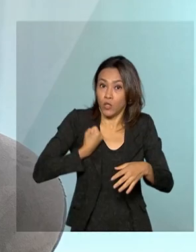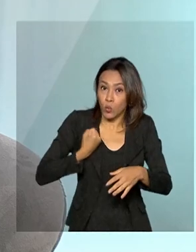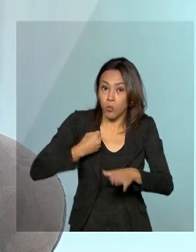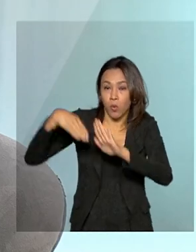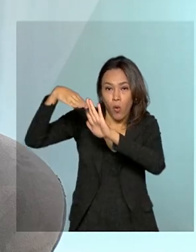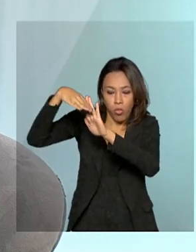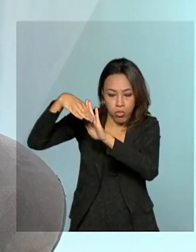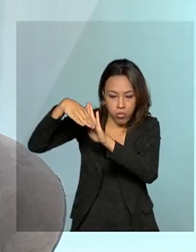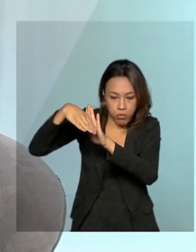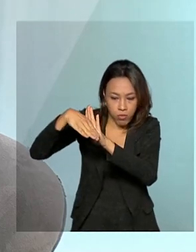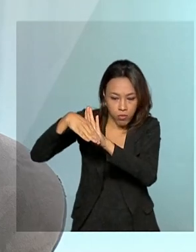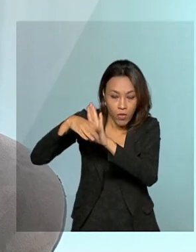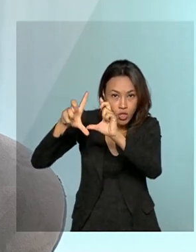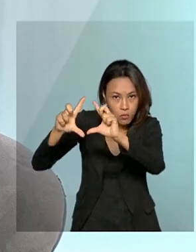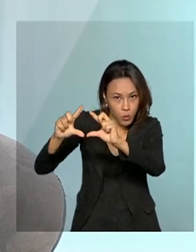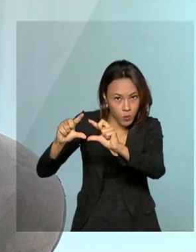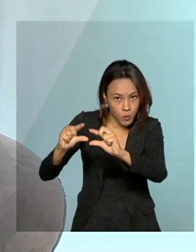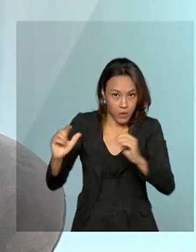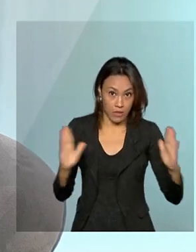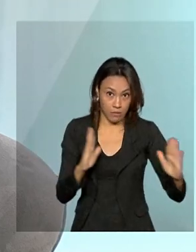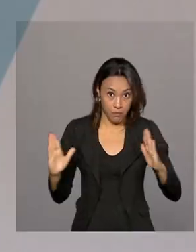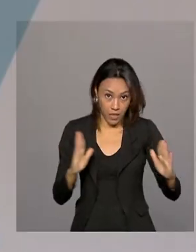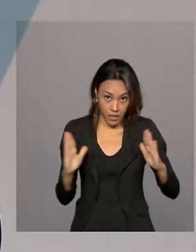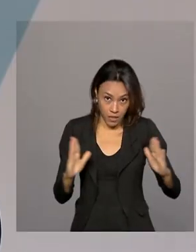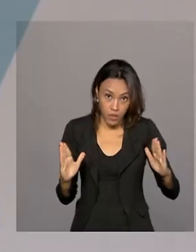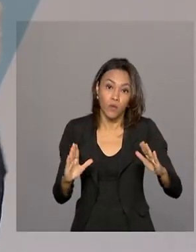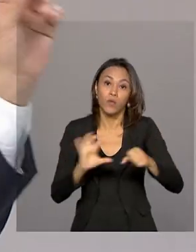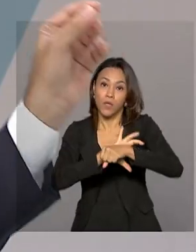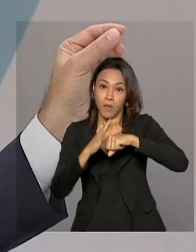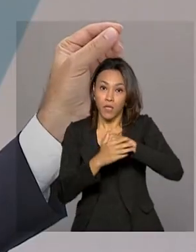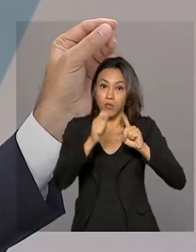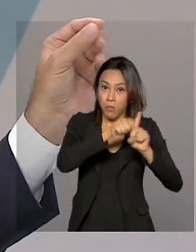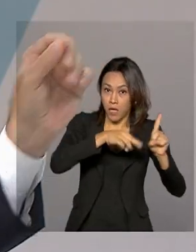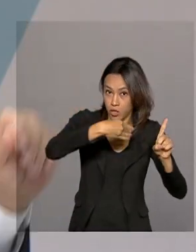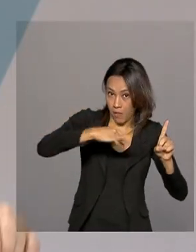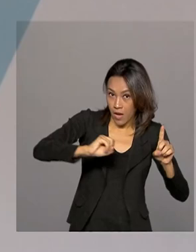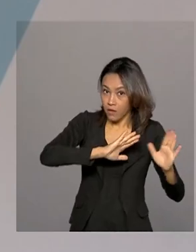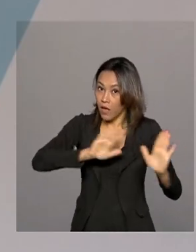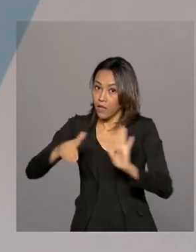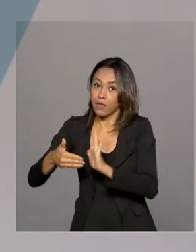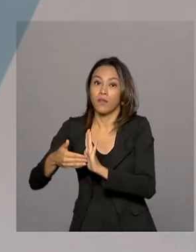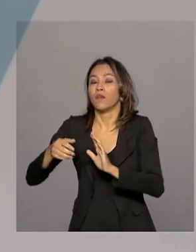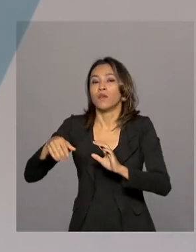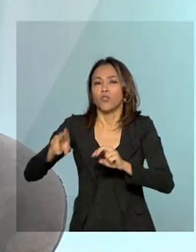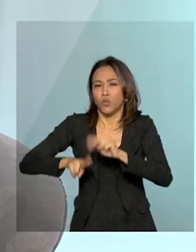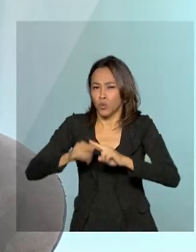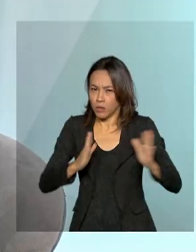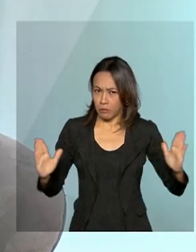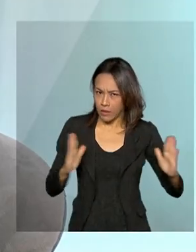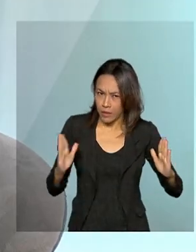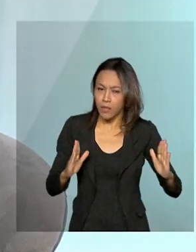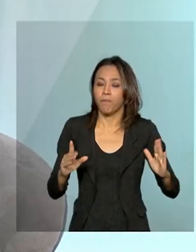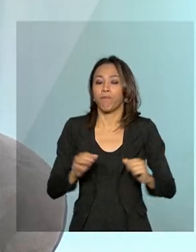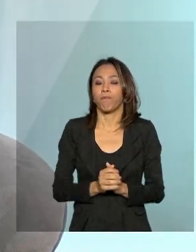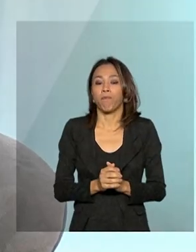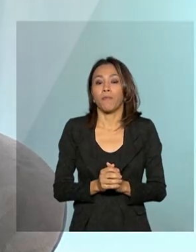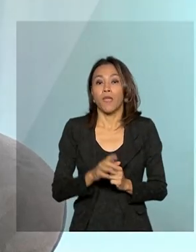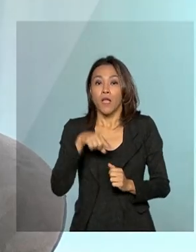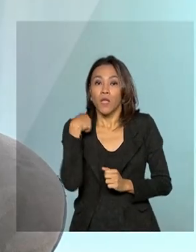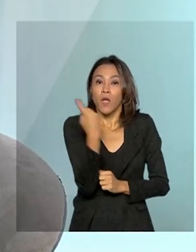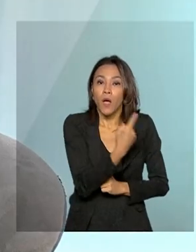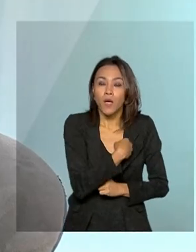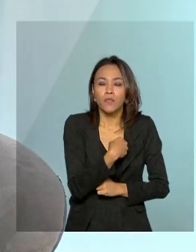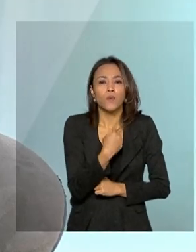primeiro momento da pandemia. De março a junho de 2020, Exato, mas o Ministério trabalhou em campanhas.